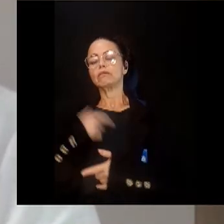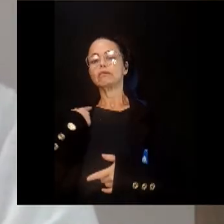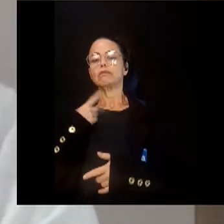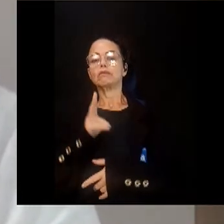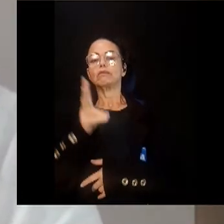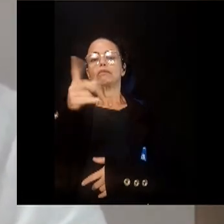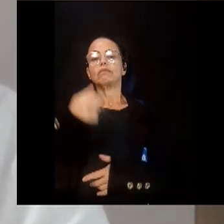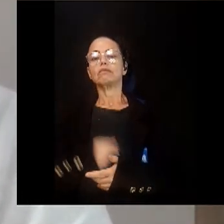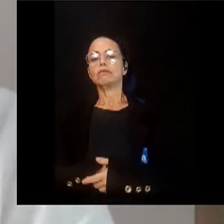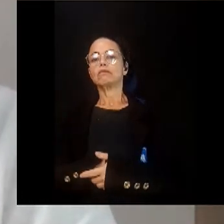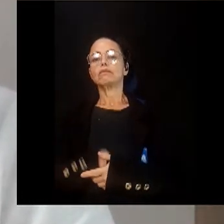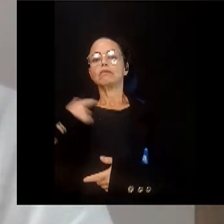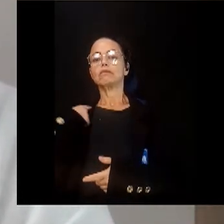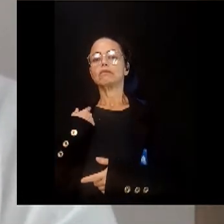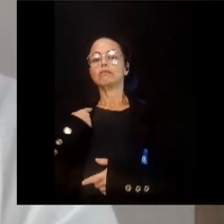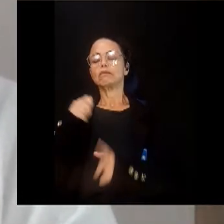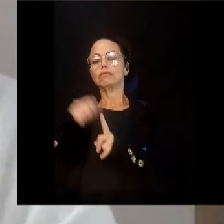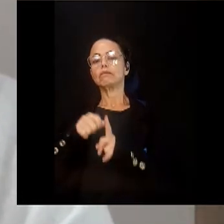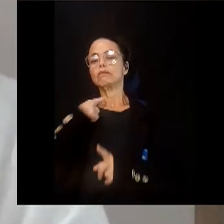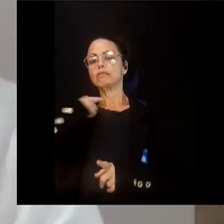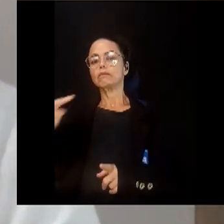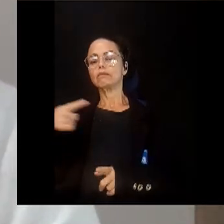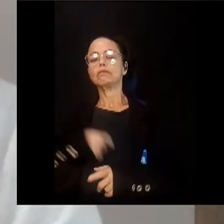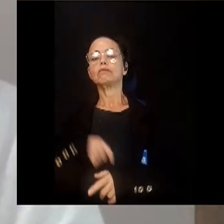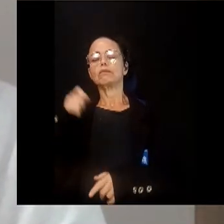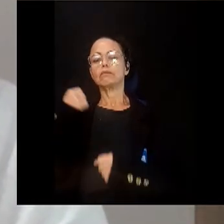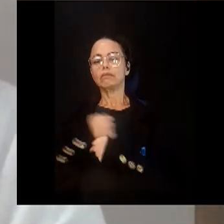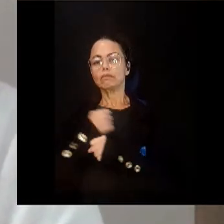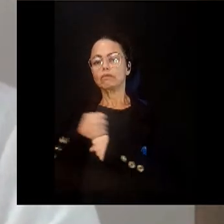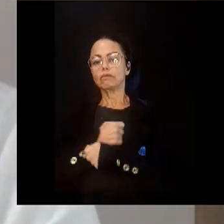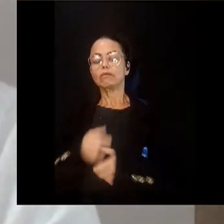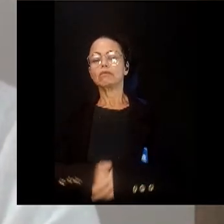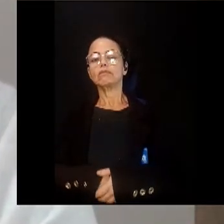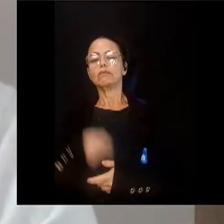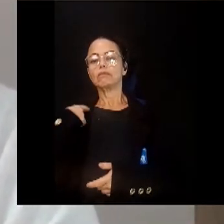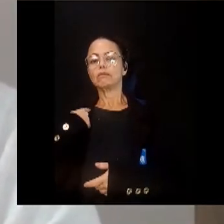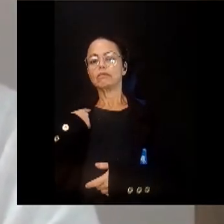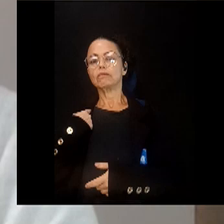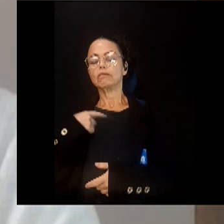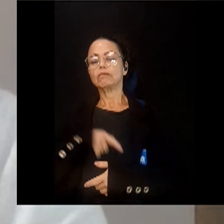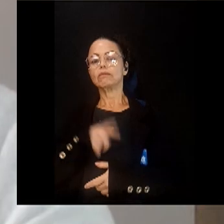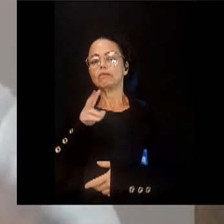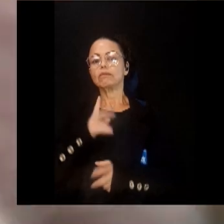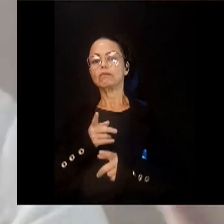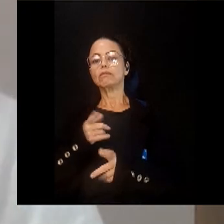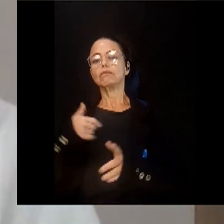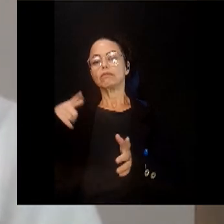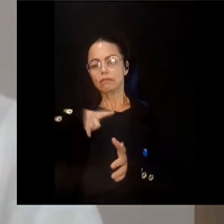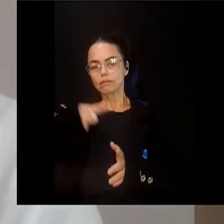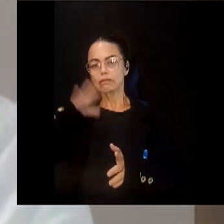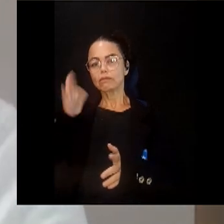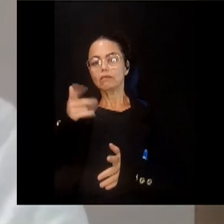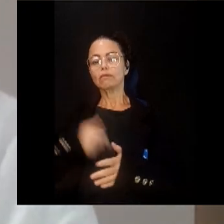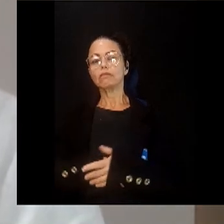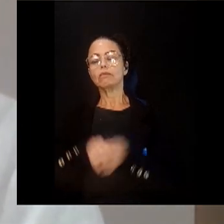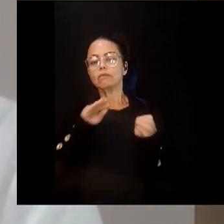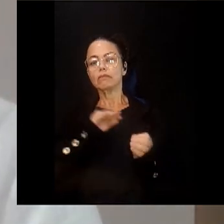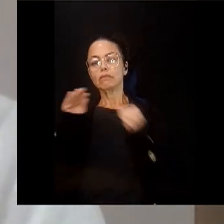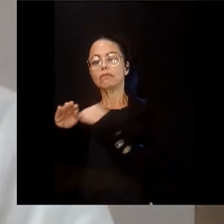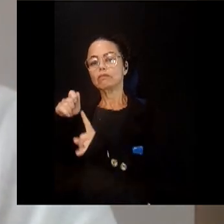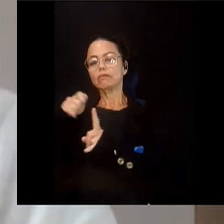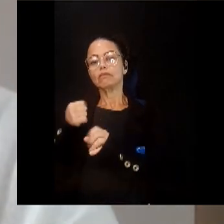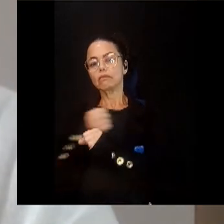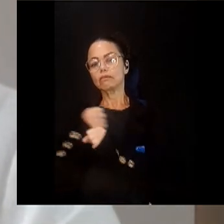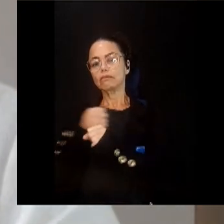plenamente desde maio deste ano. E aí, só fazendo um passo atrás, ela já tinha sido postergada por um ano, né? Essa